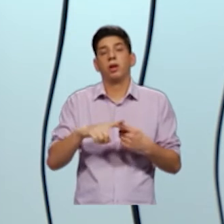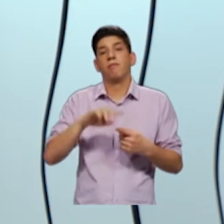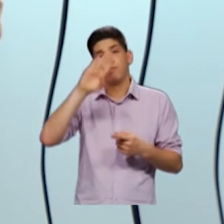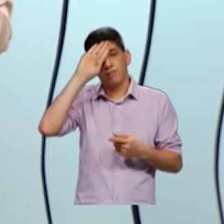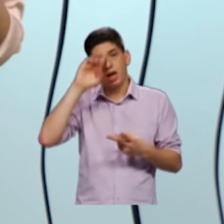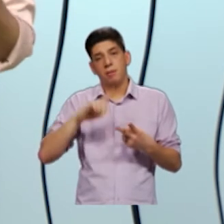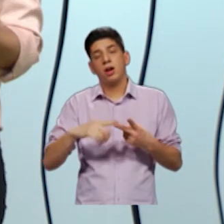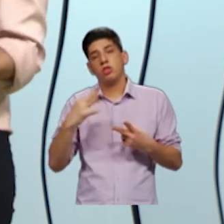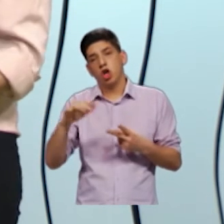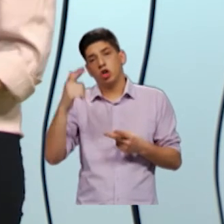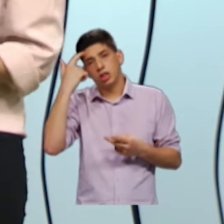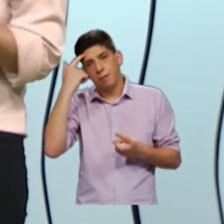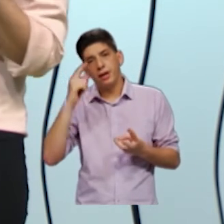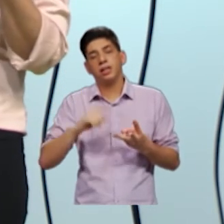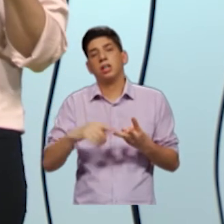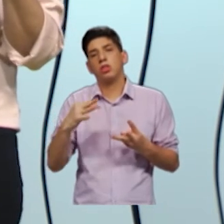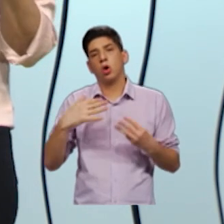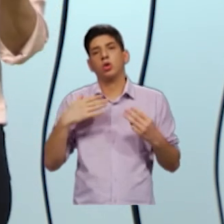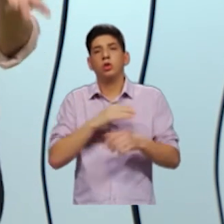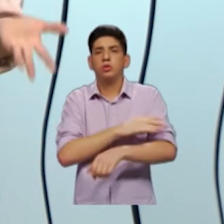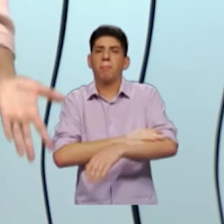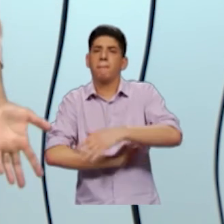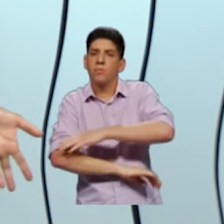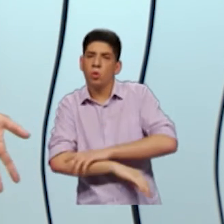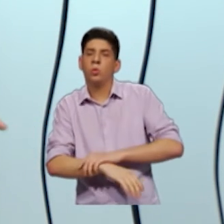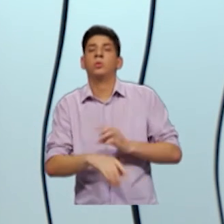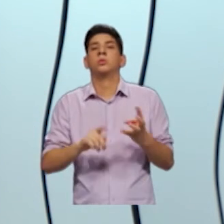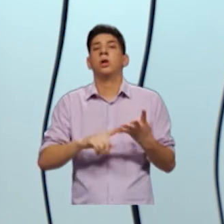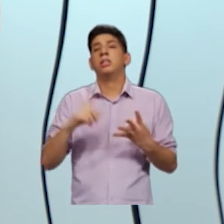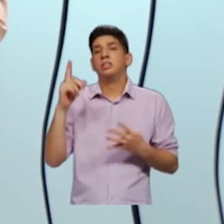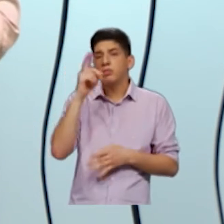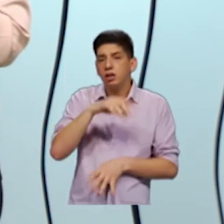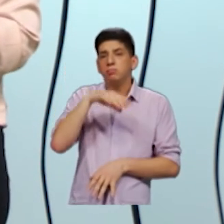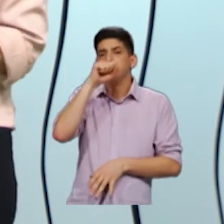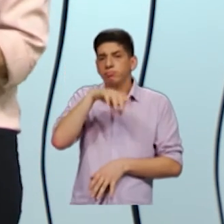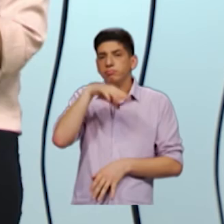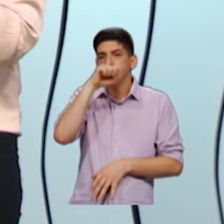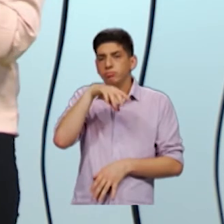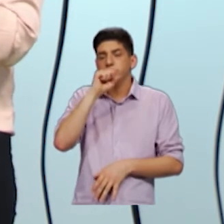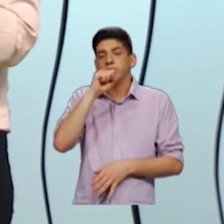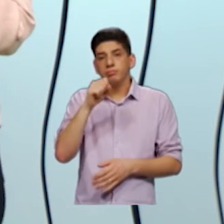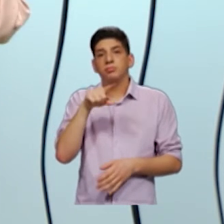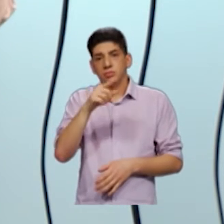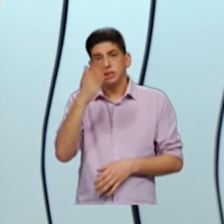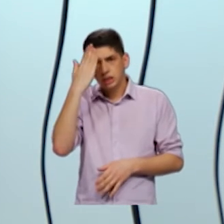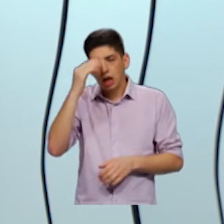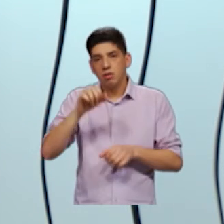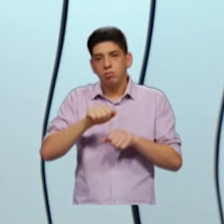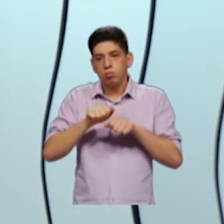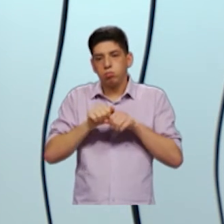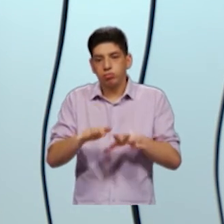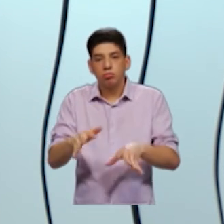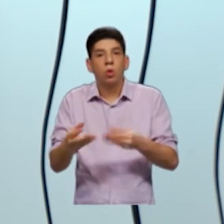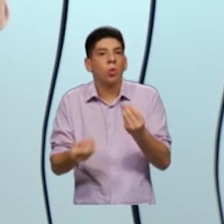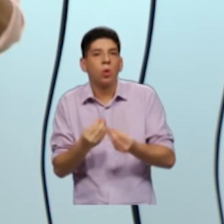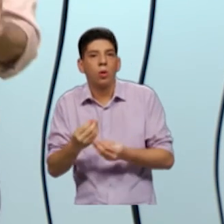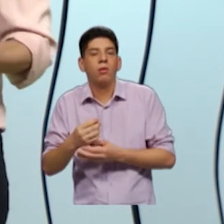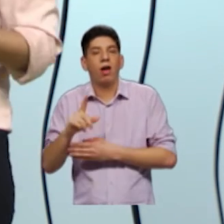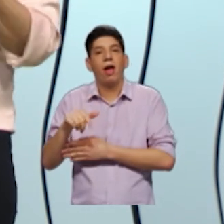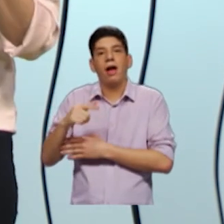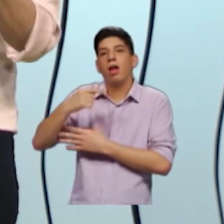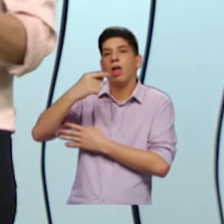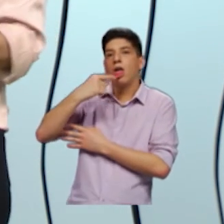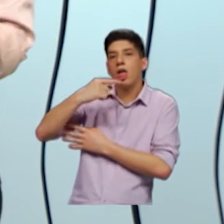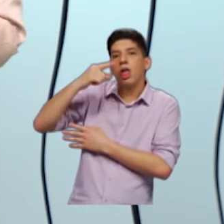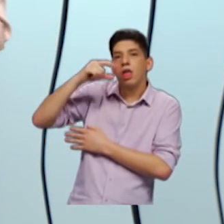cabeça, dores musculares, dificuldade respiratória. Você sabe que a transmissão é pela gotícula de saliva, pelo